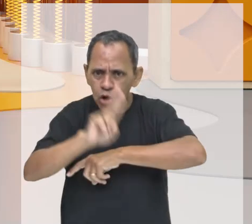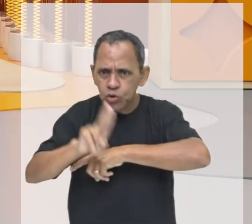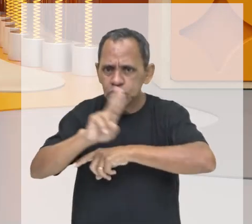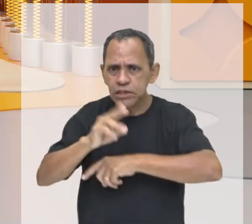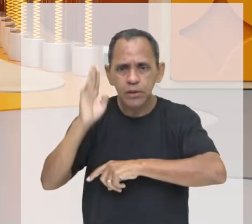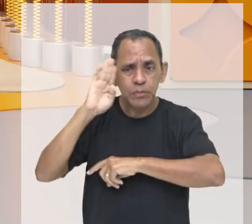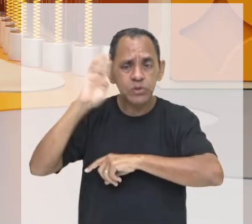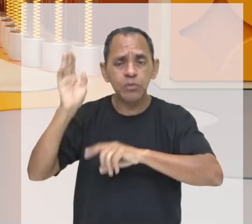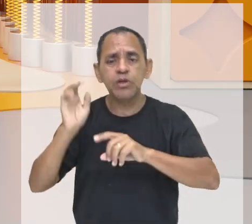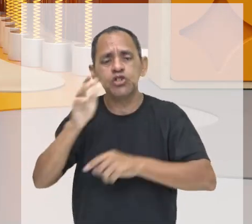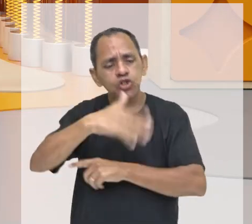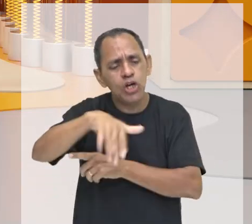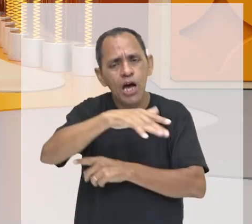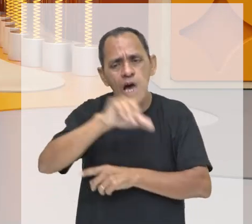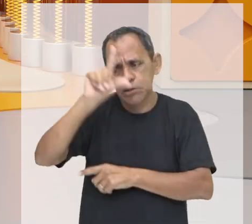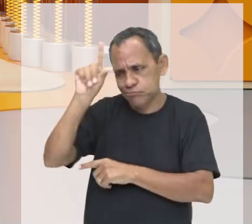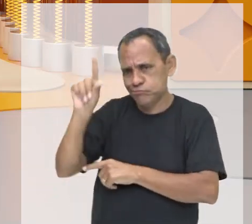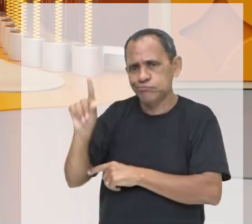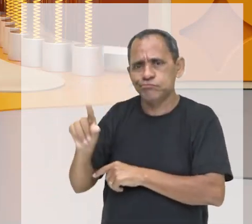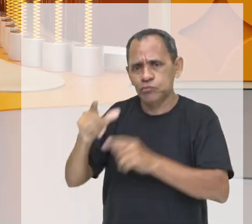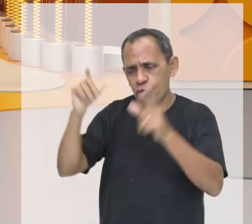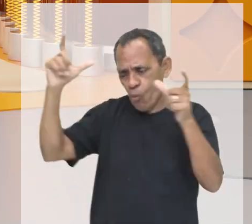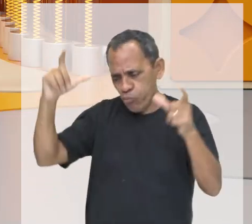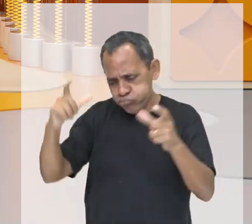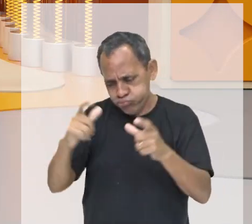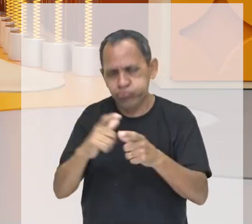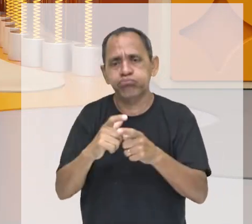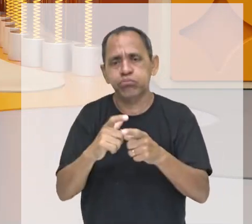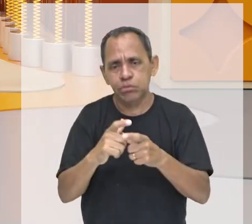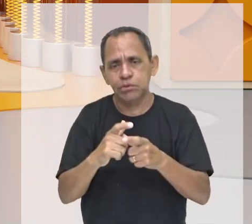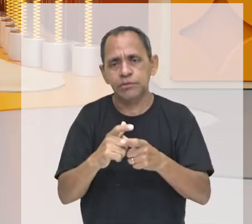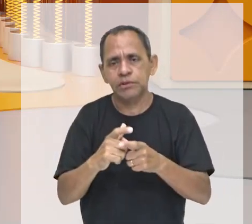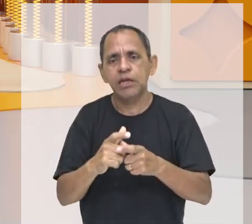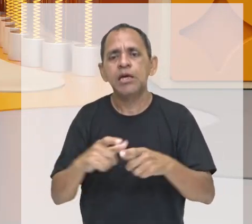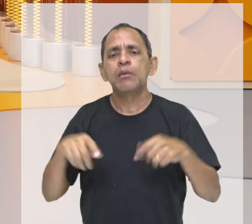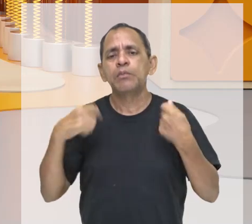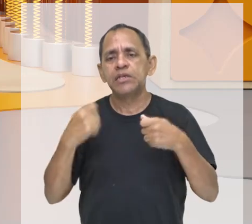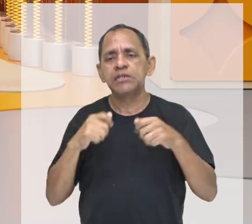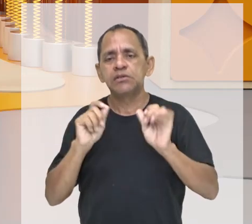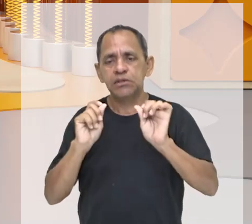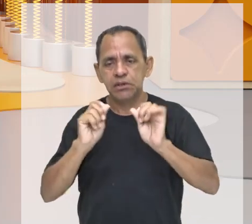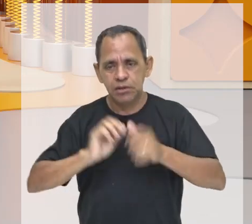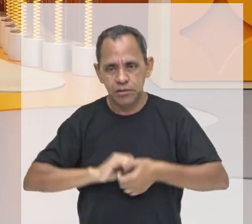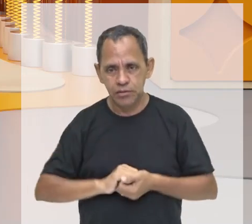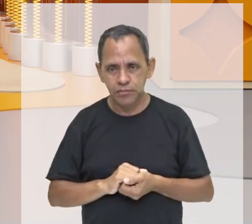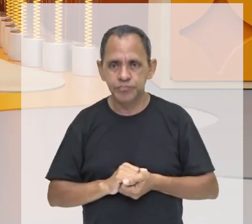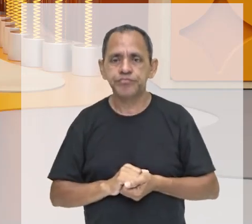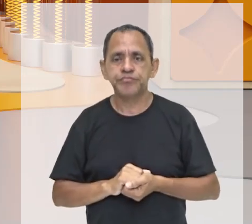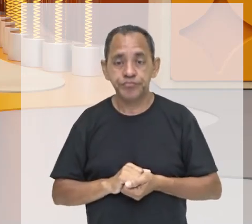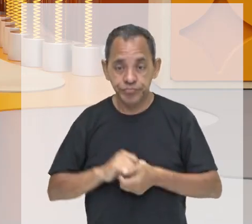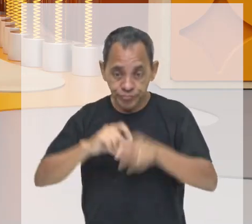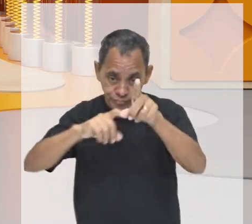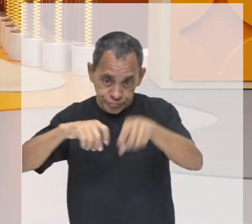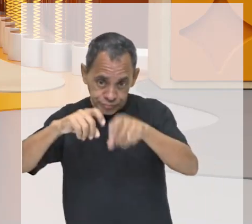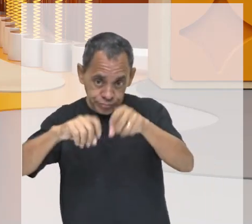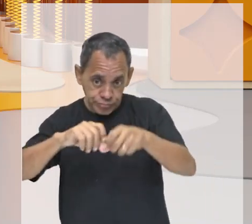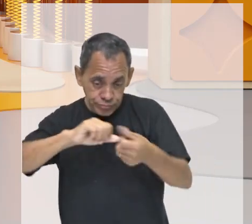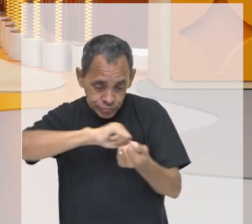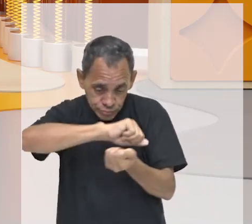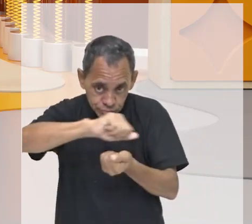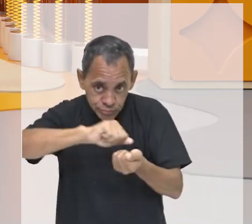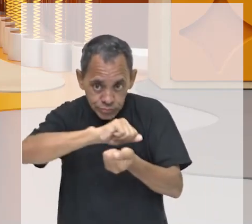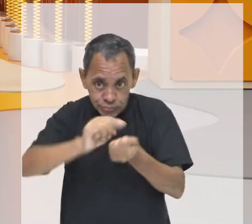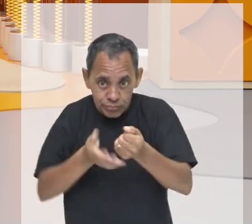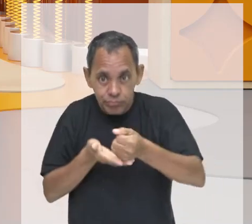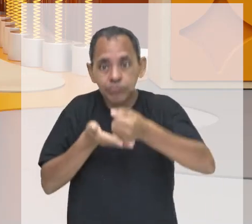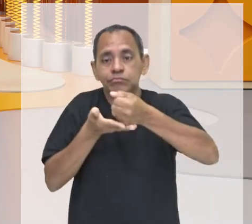principalmente em áreas menores, tá? Em áreas ainda onde se pratica também muito agricultura de subsistência. Essa agricultura